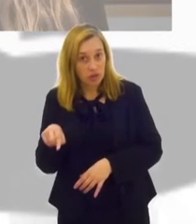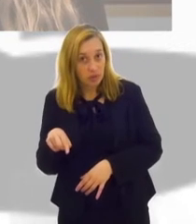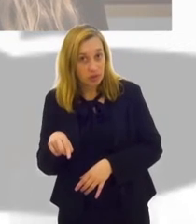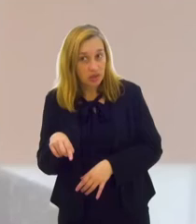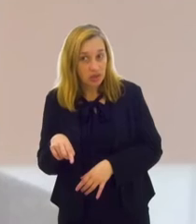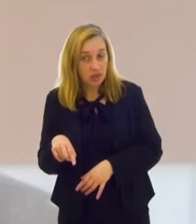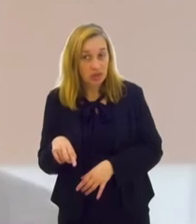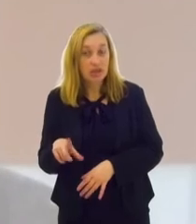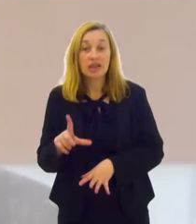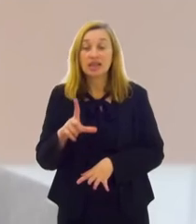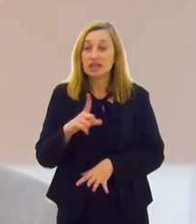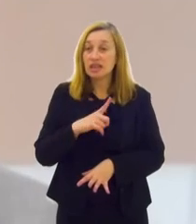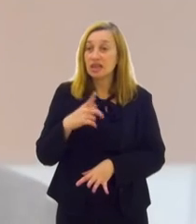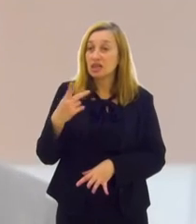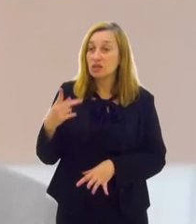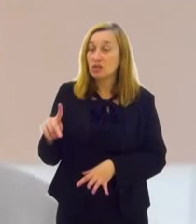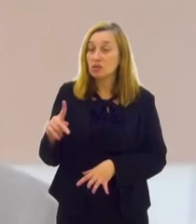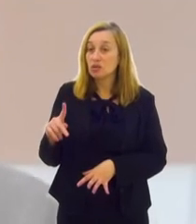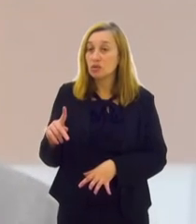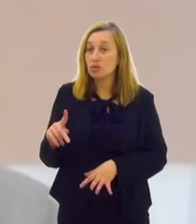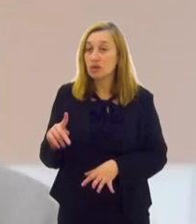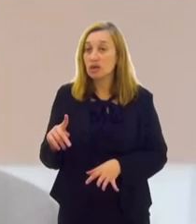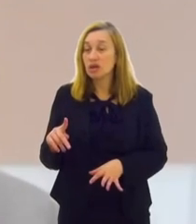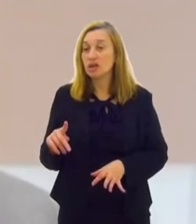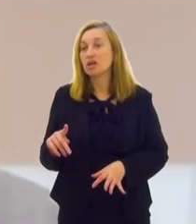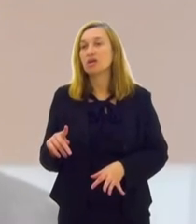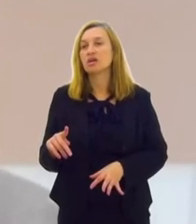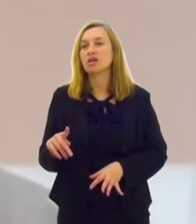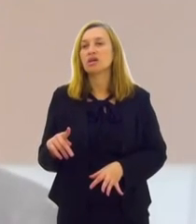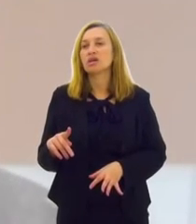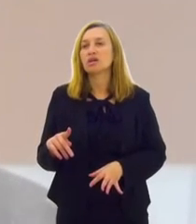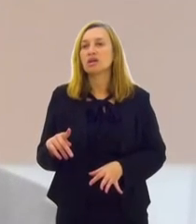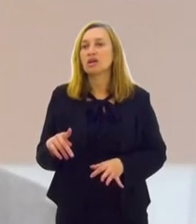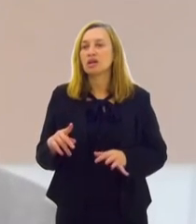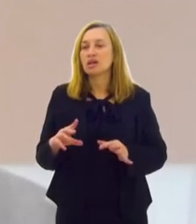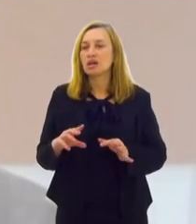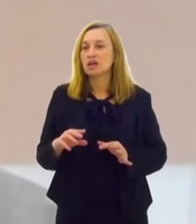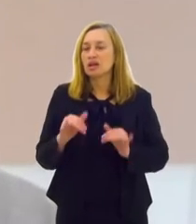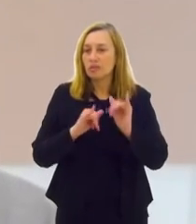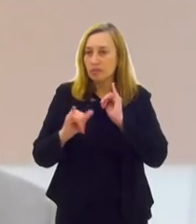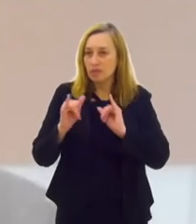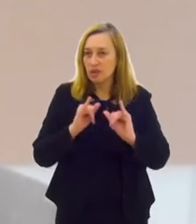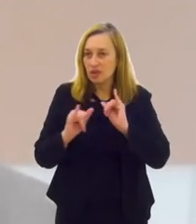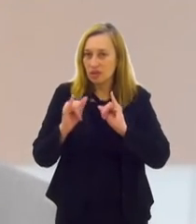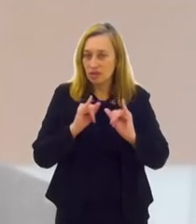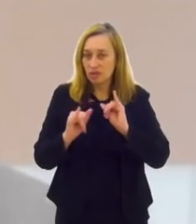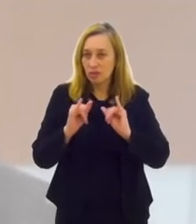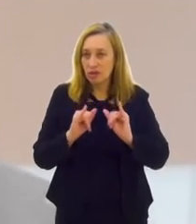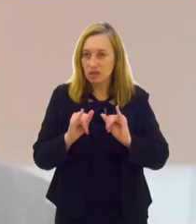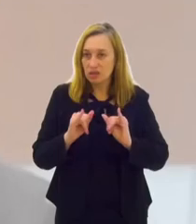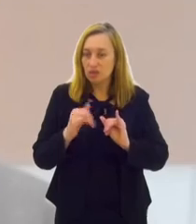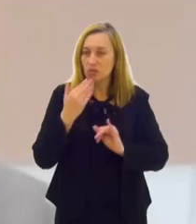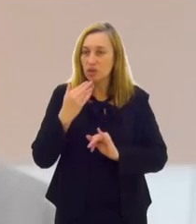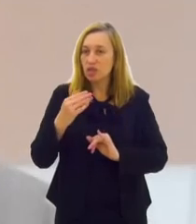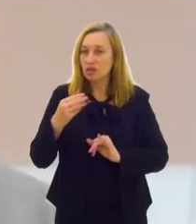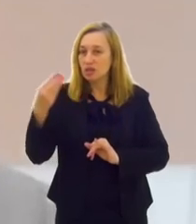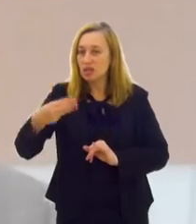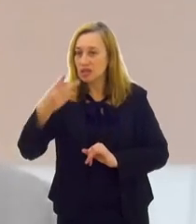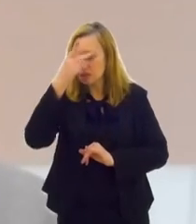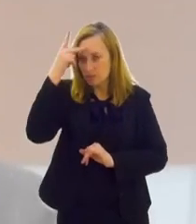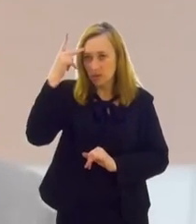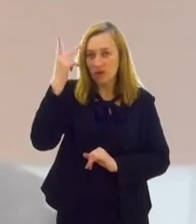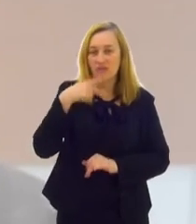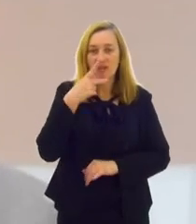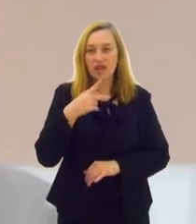também proíbe. Ter a sua autoria atribuída a terceiro. Então, publicar um conteúdo na internet dizendo que